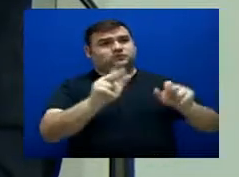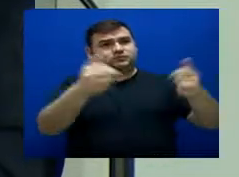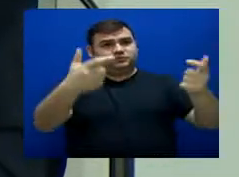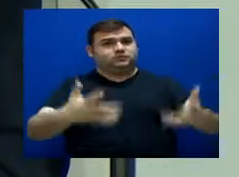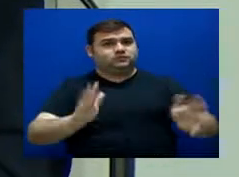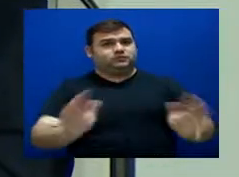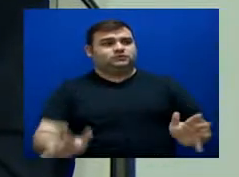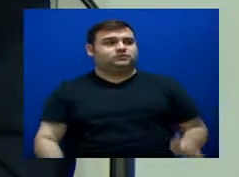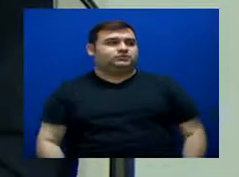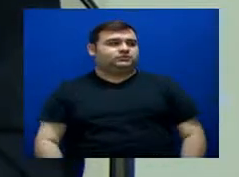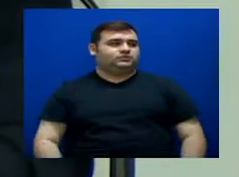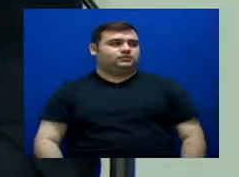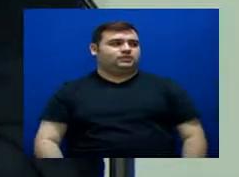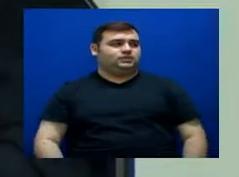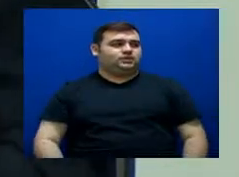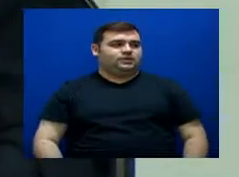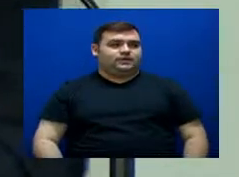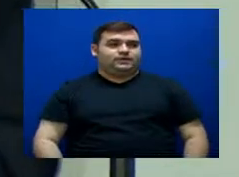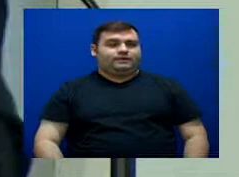falado.